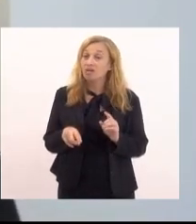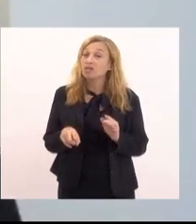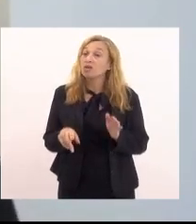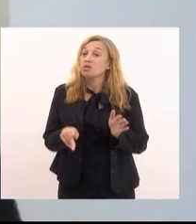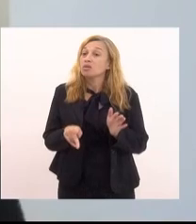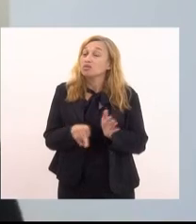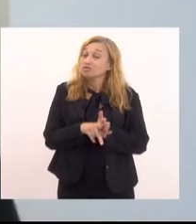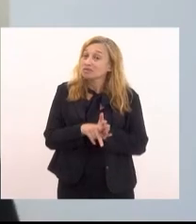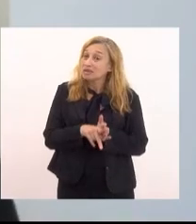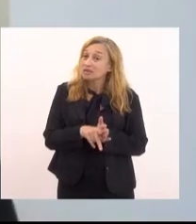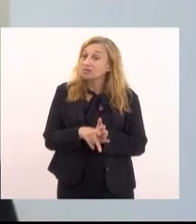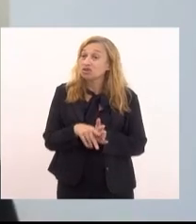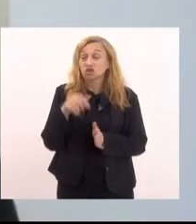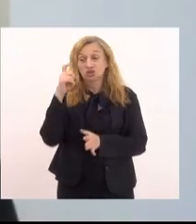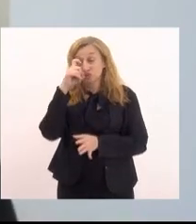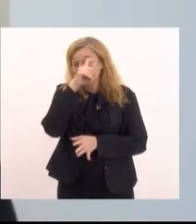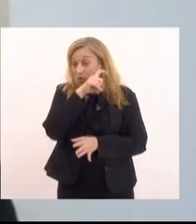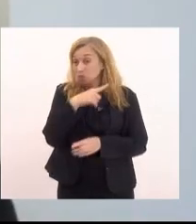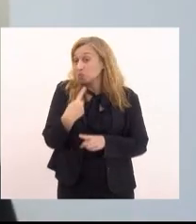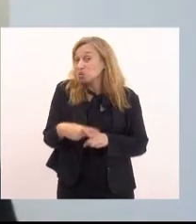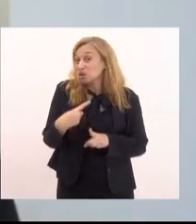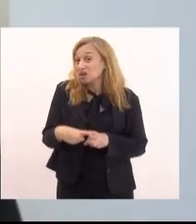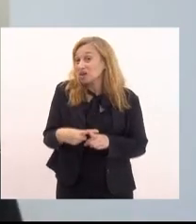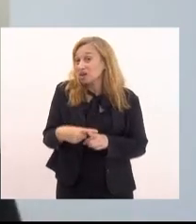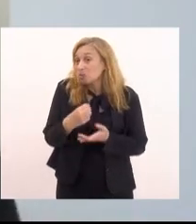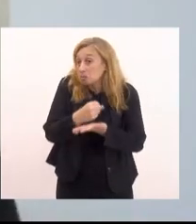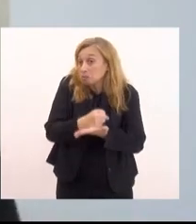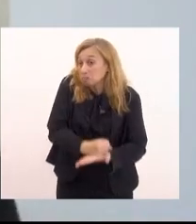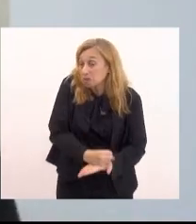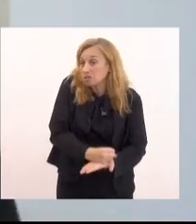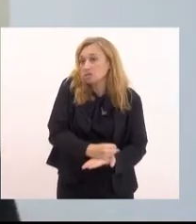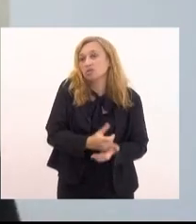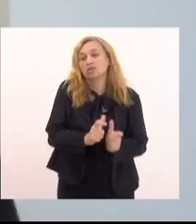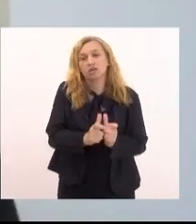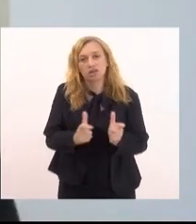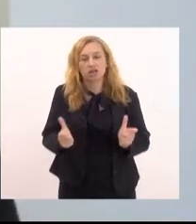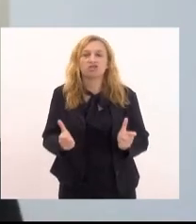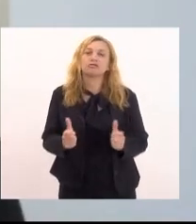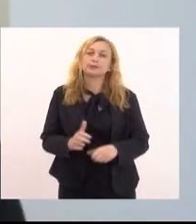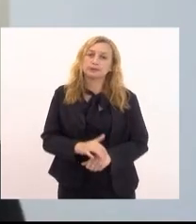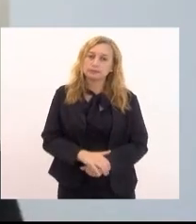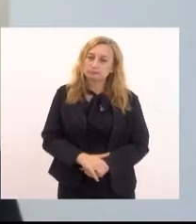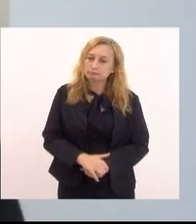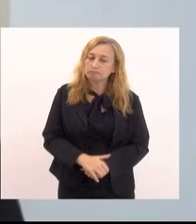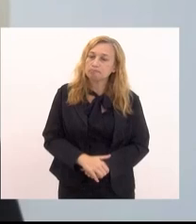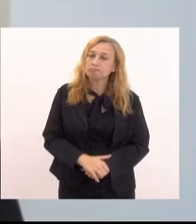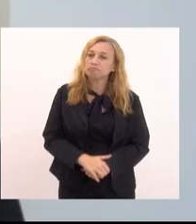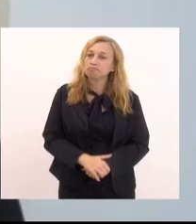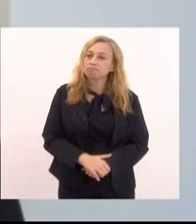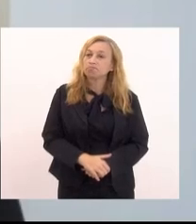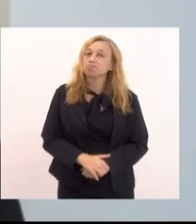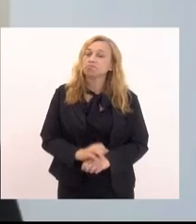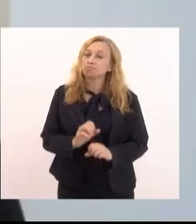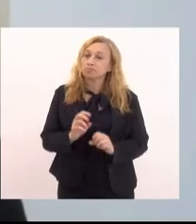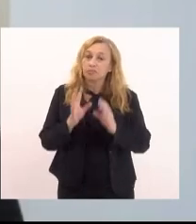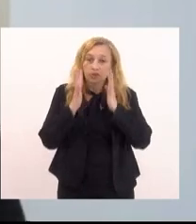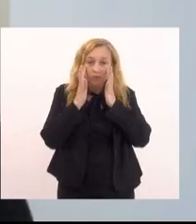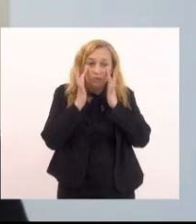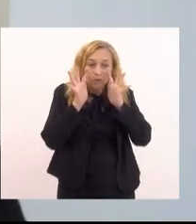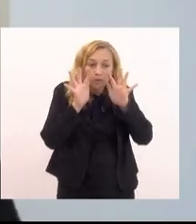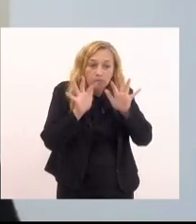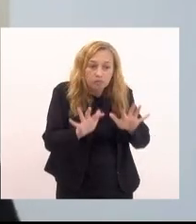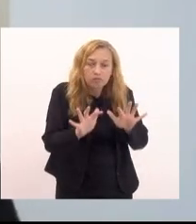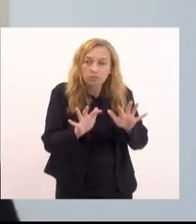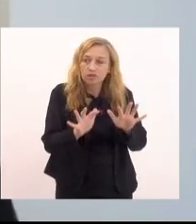complexo, porque ele carrega dentro dele uma nova dimensão que nós devemos dar para esses